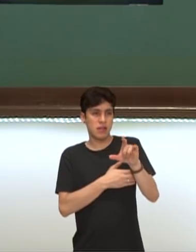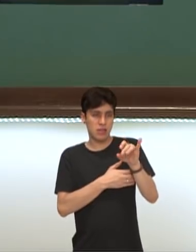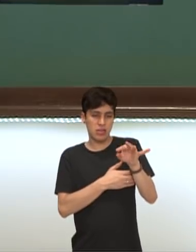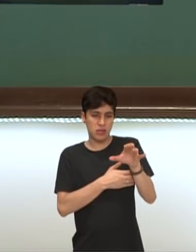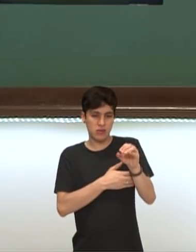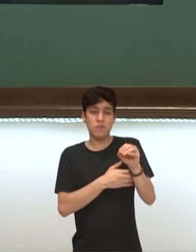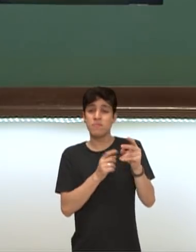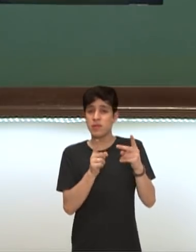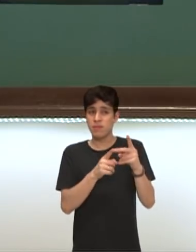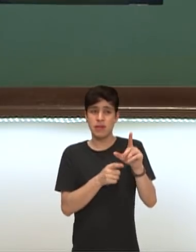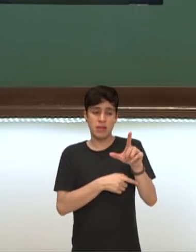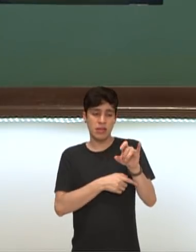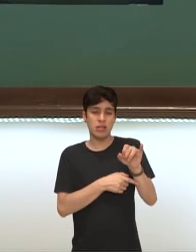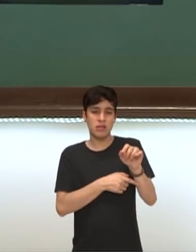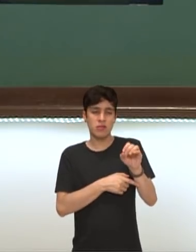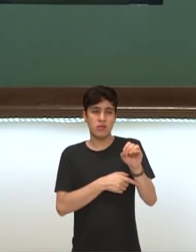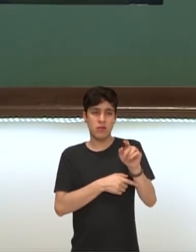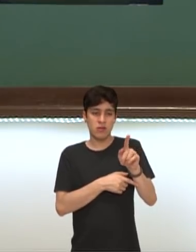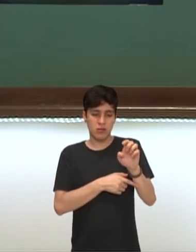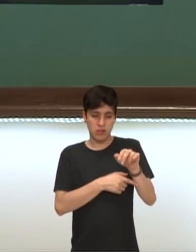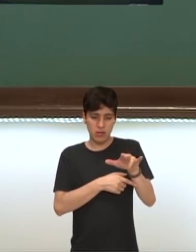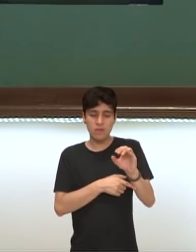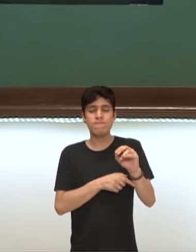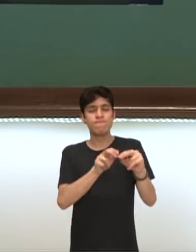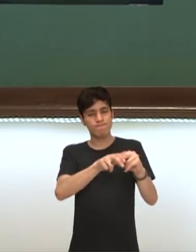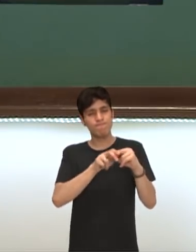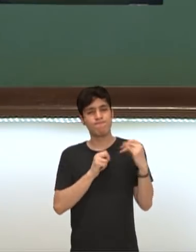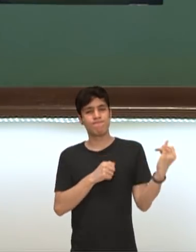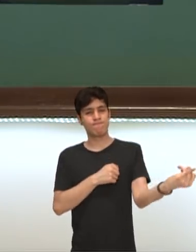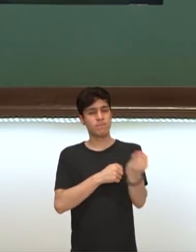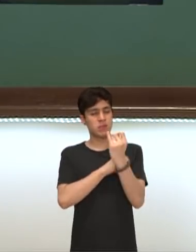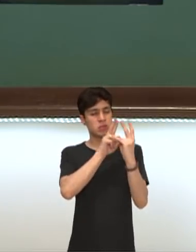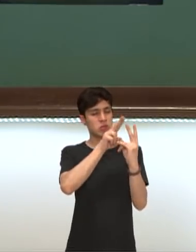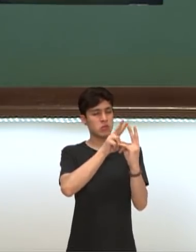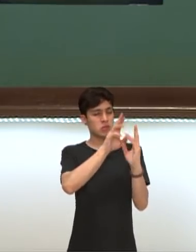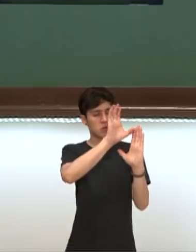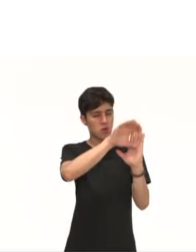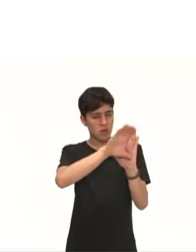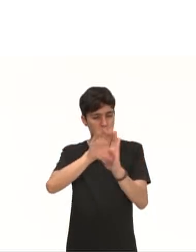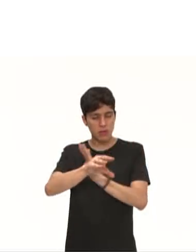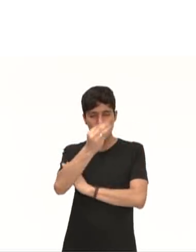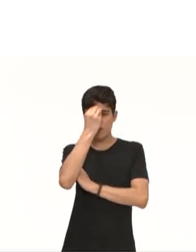Lembrando, pessoal, que é muito importante relembrar esses conceitos. Anota aí.